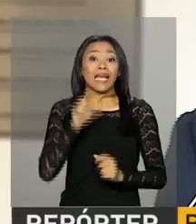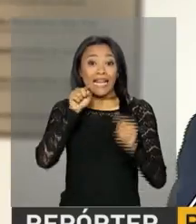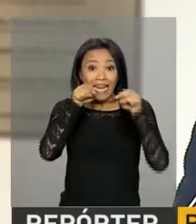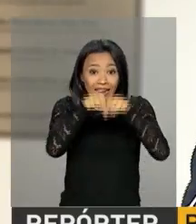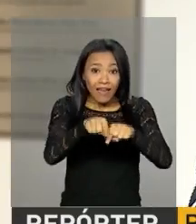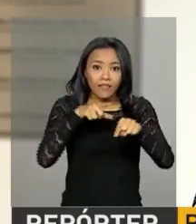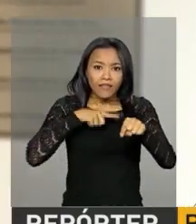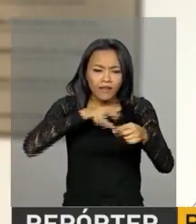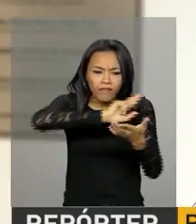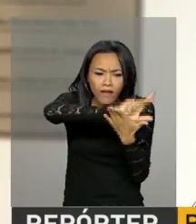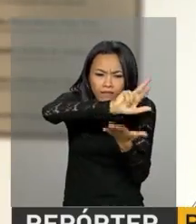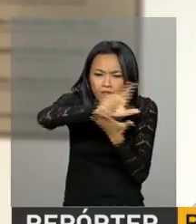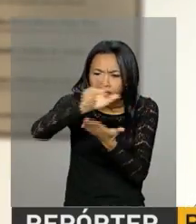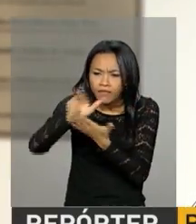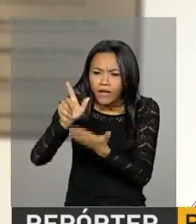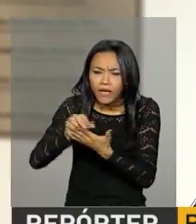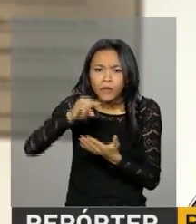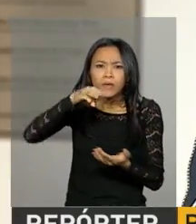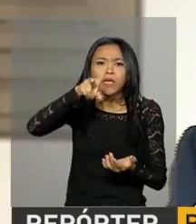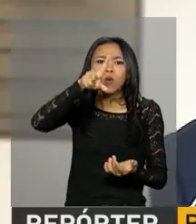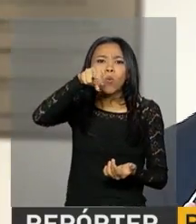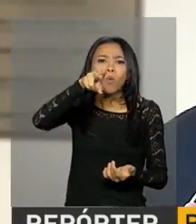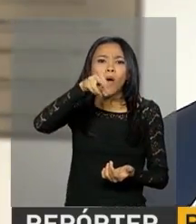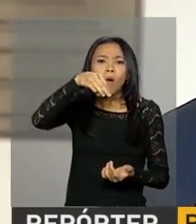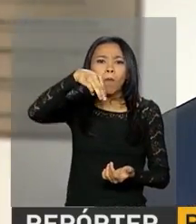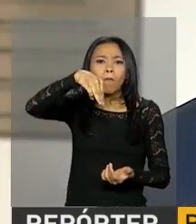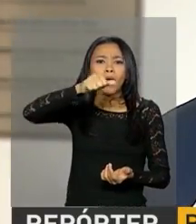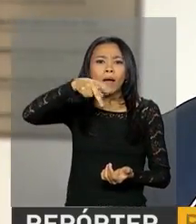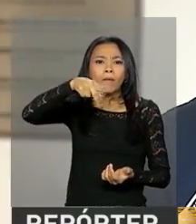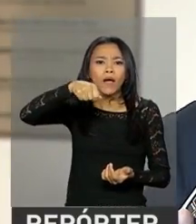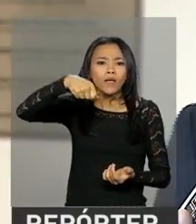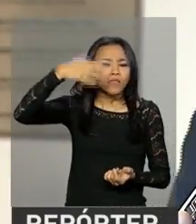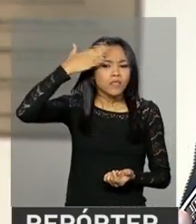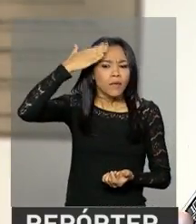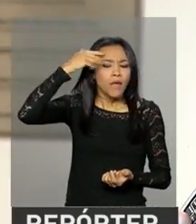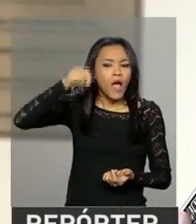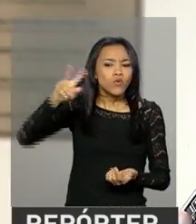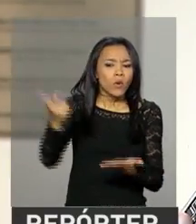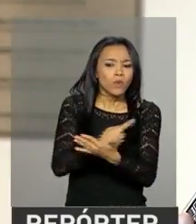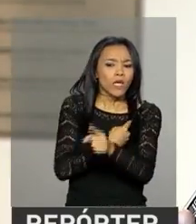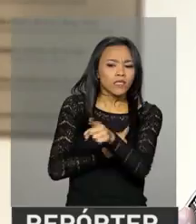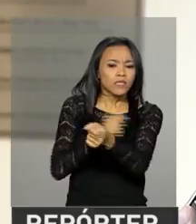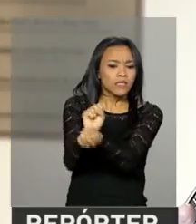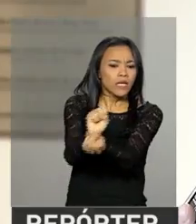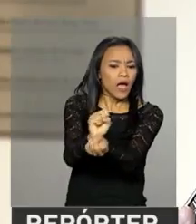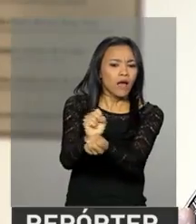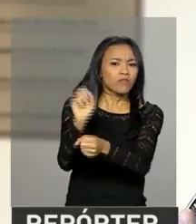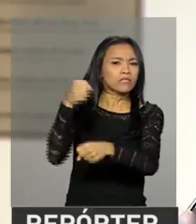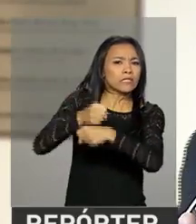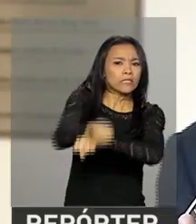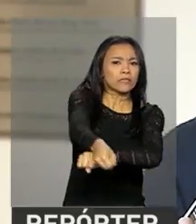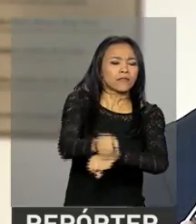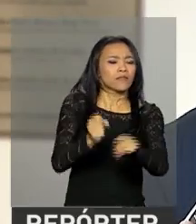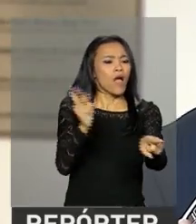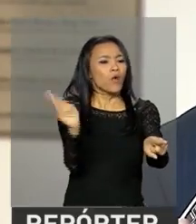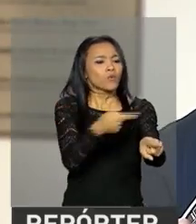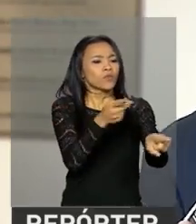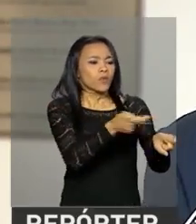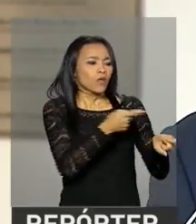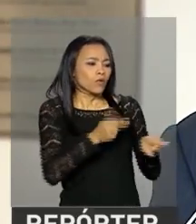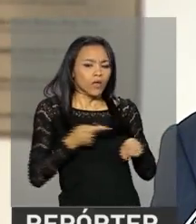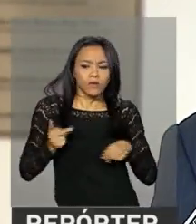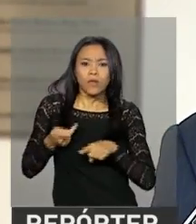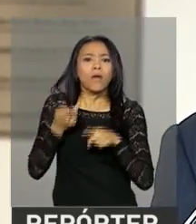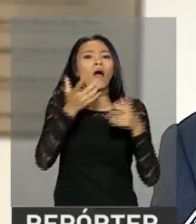várias formas de mapeamento do trabalho escravo onde ocorrem os aliciamentos para onde vão esses